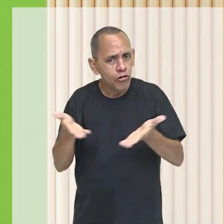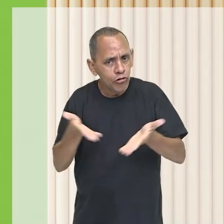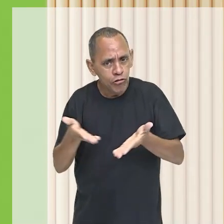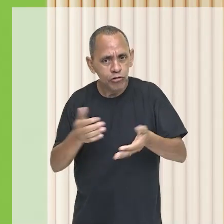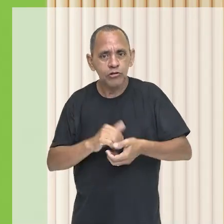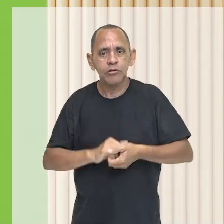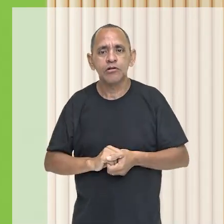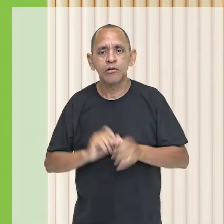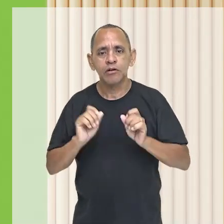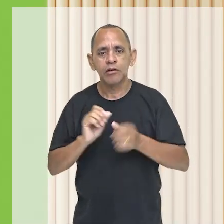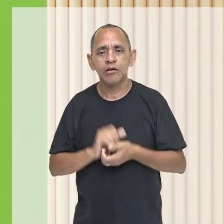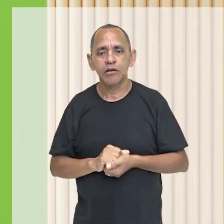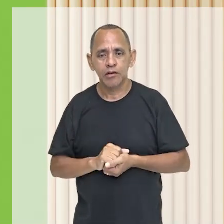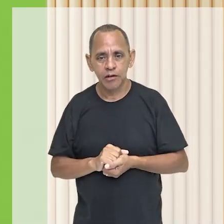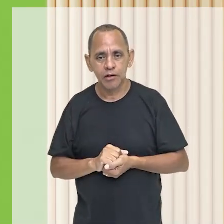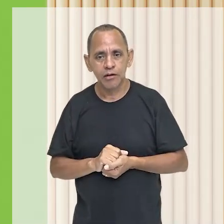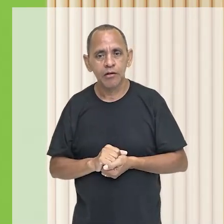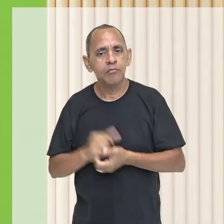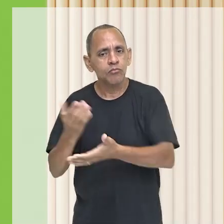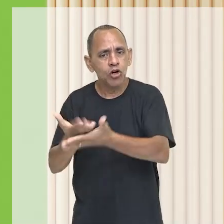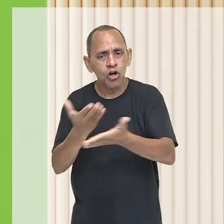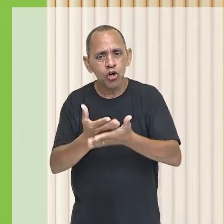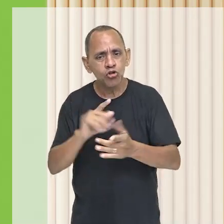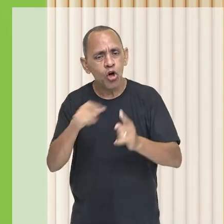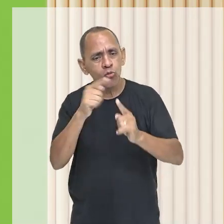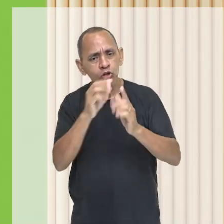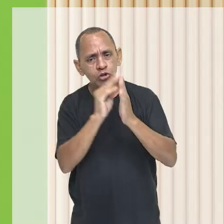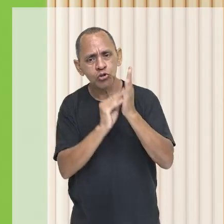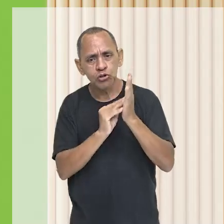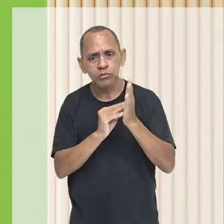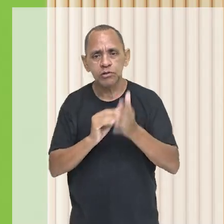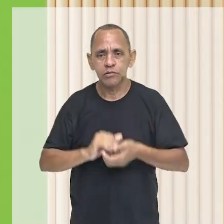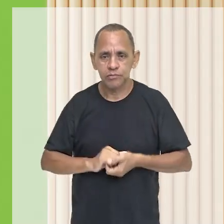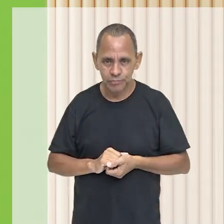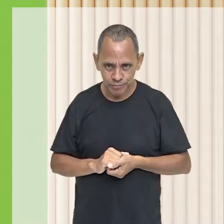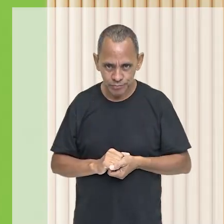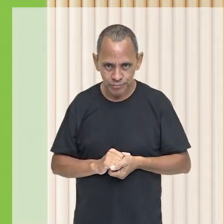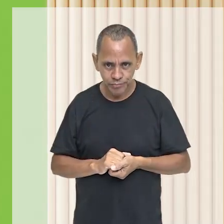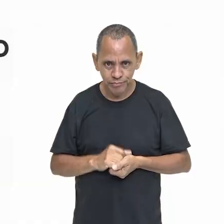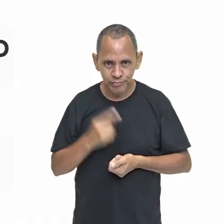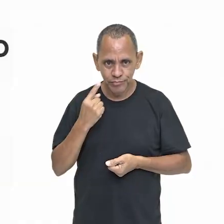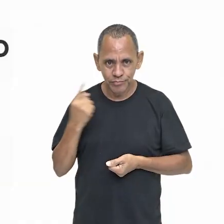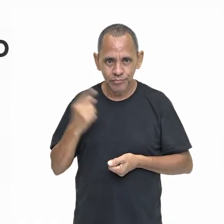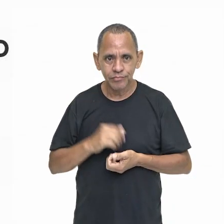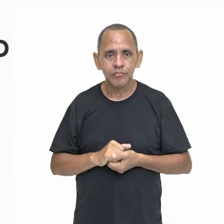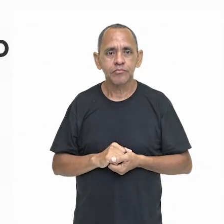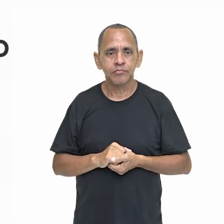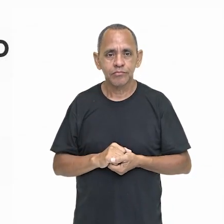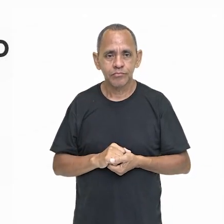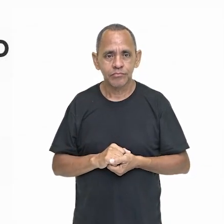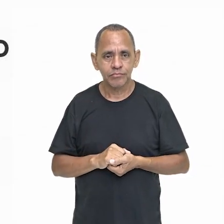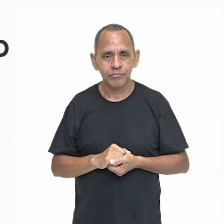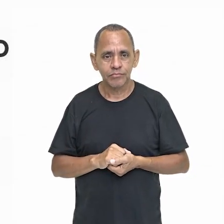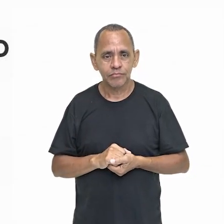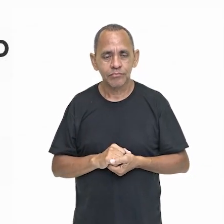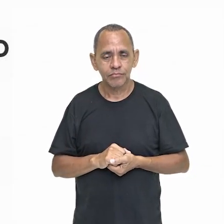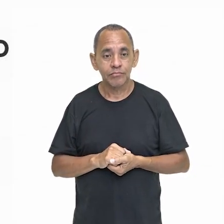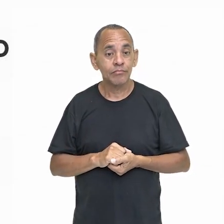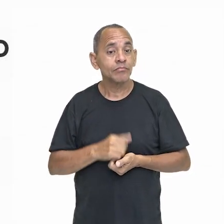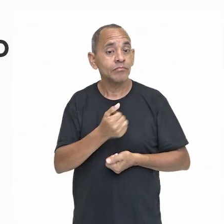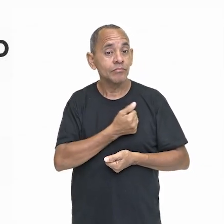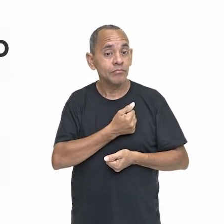para descobrir qual o objeto de conhecimento da aula. Vamos lá conferir? Olha